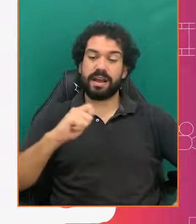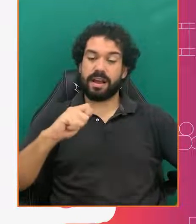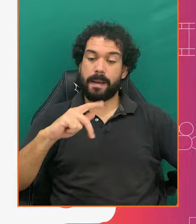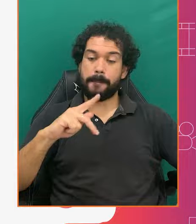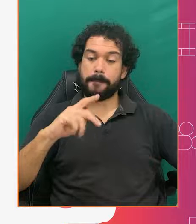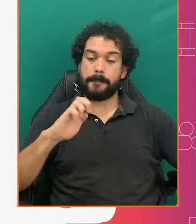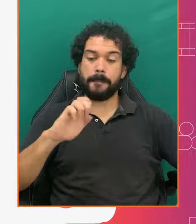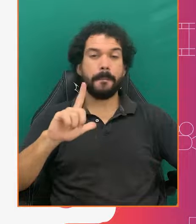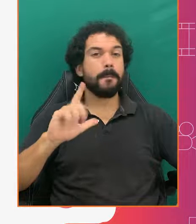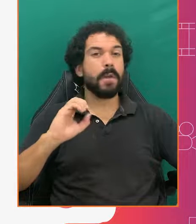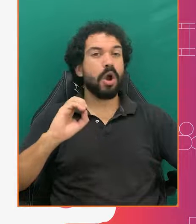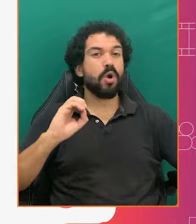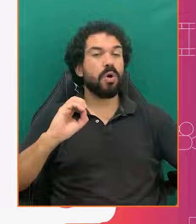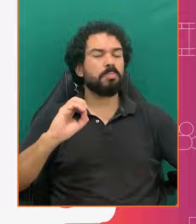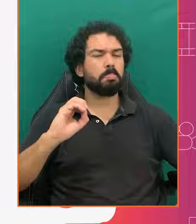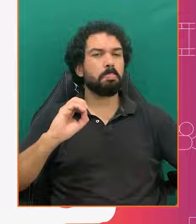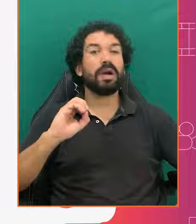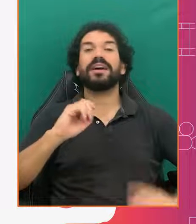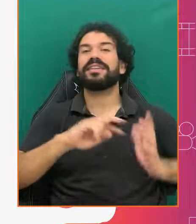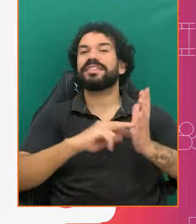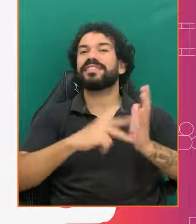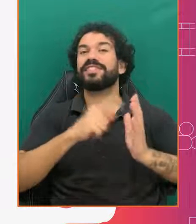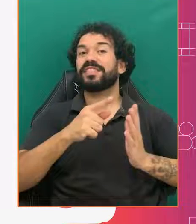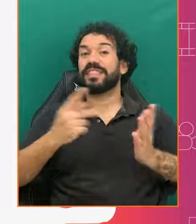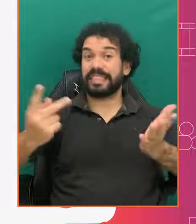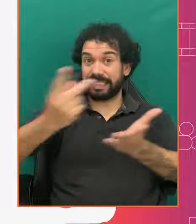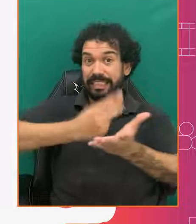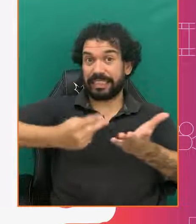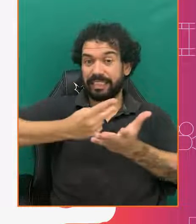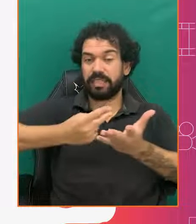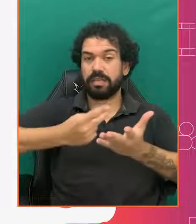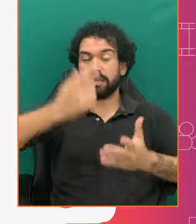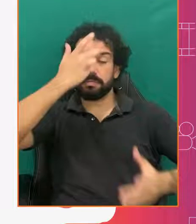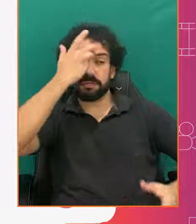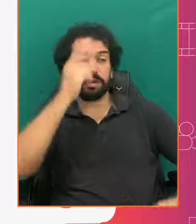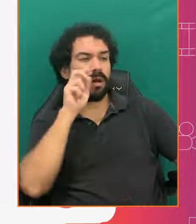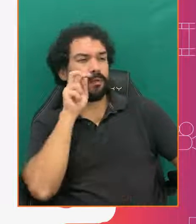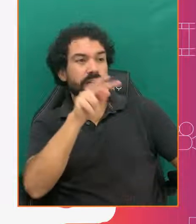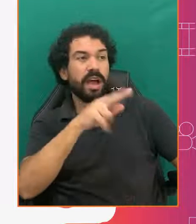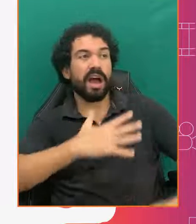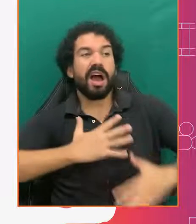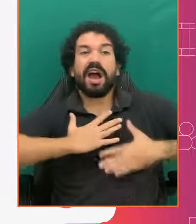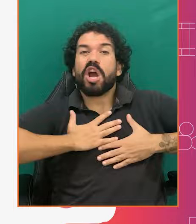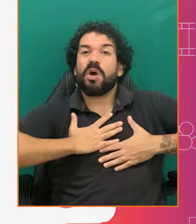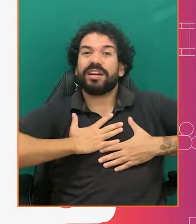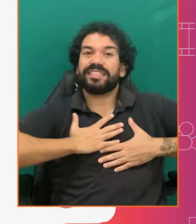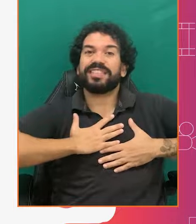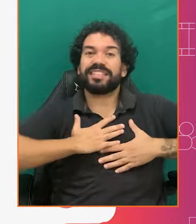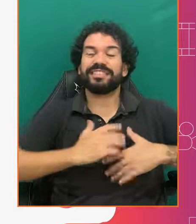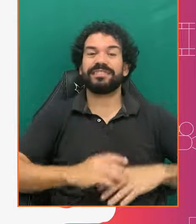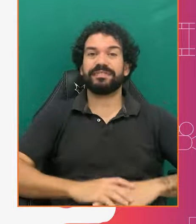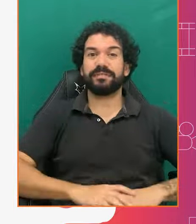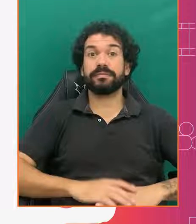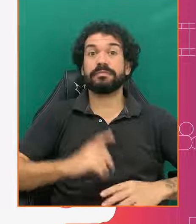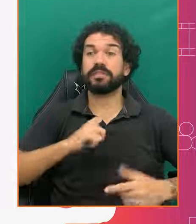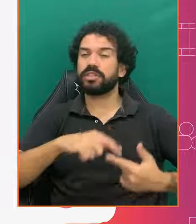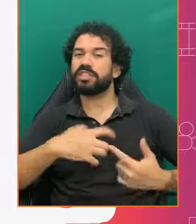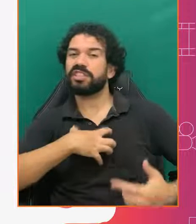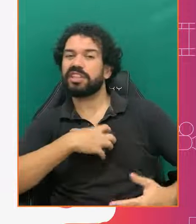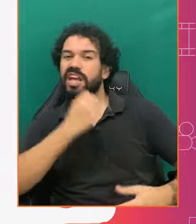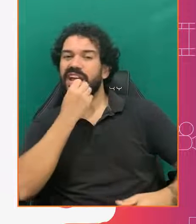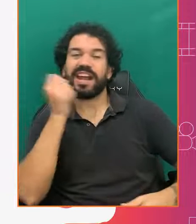apelo significa que ele tem um design que as pessoas gostam de ver. Ele